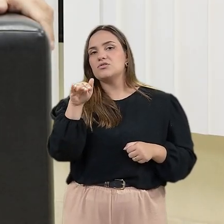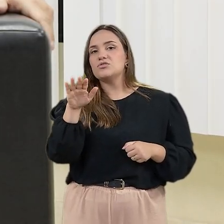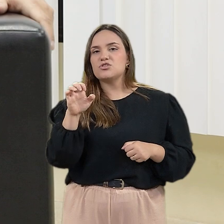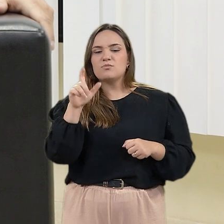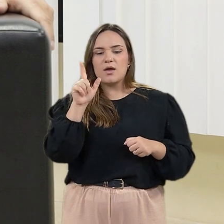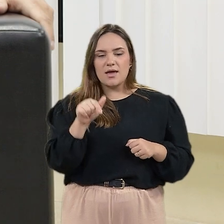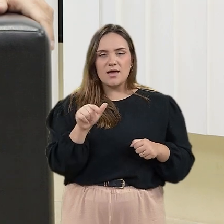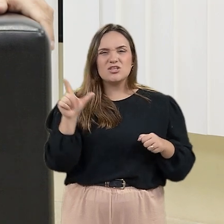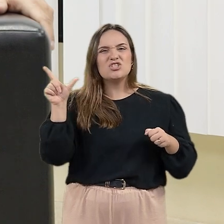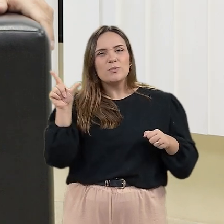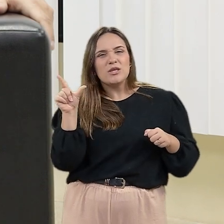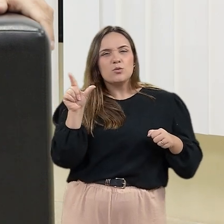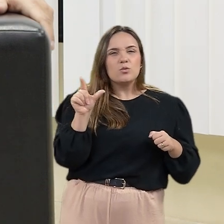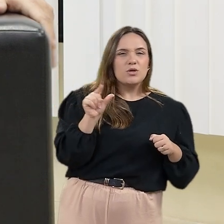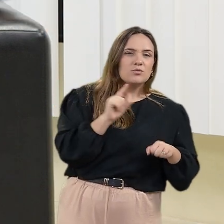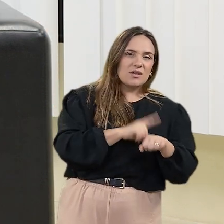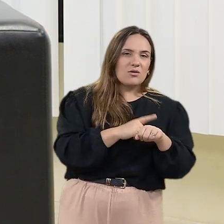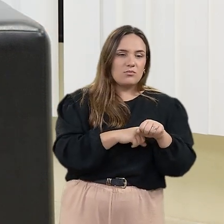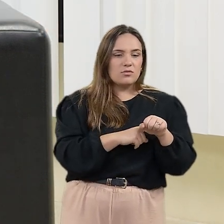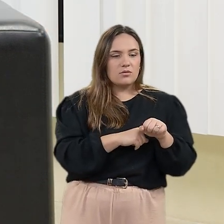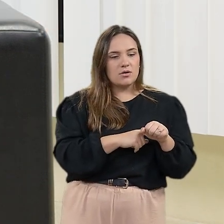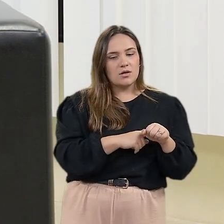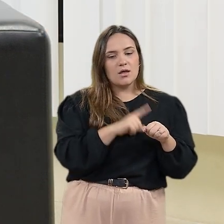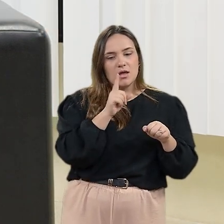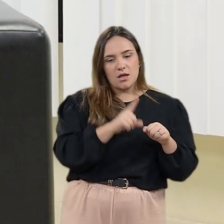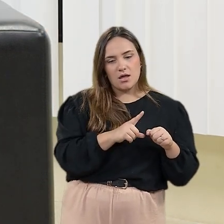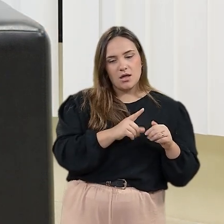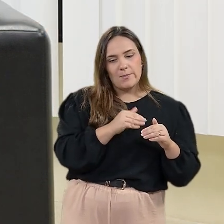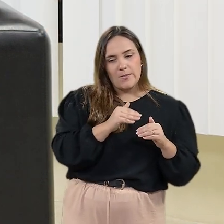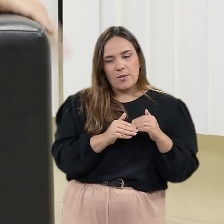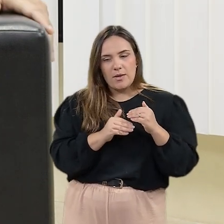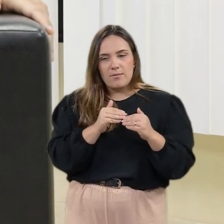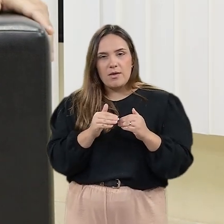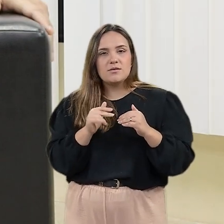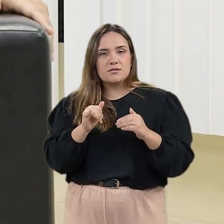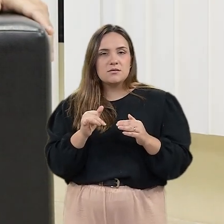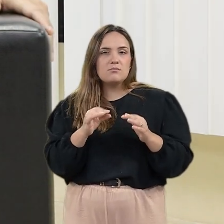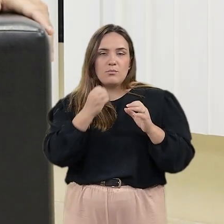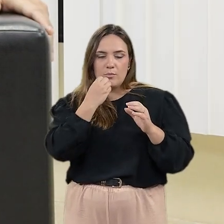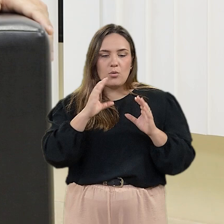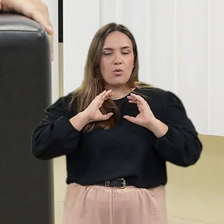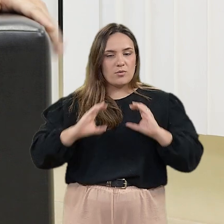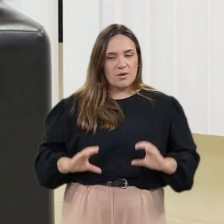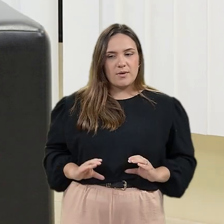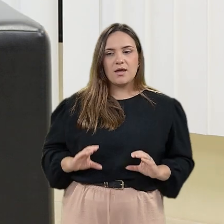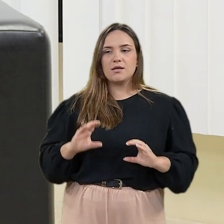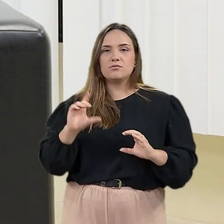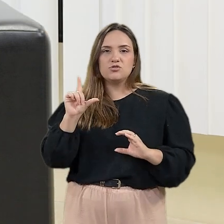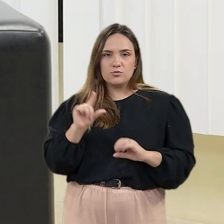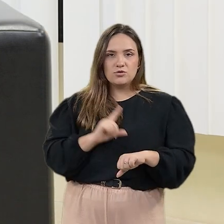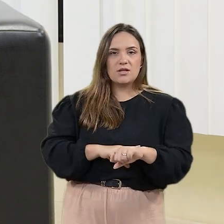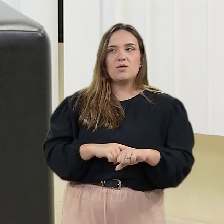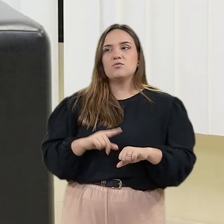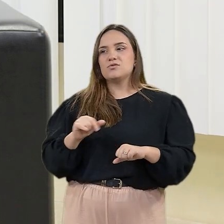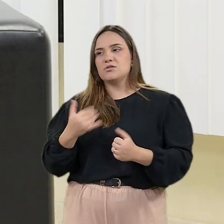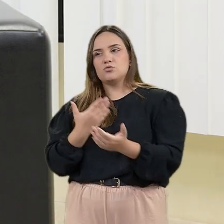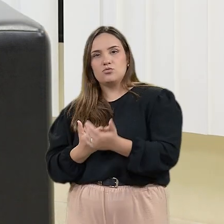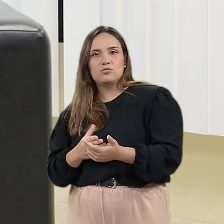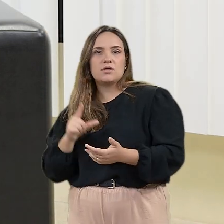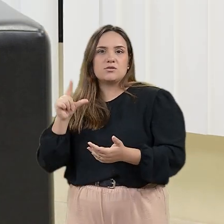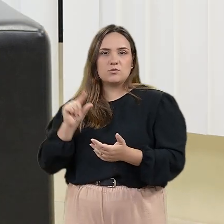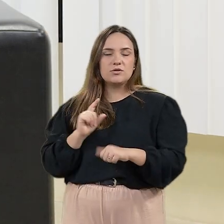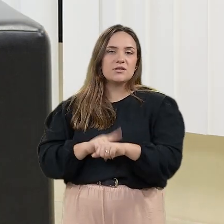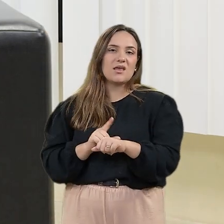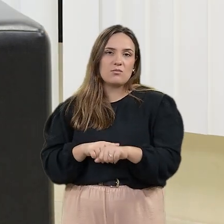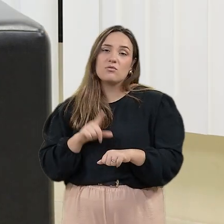ela critica a progressão de regime, mas é algo para nós que somos operadores do direito, é algo assim que é tido como incontestável,